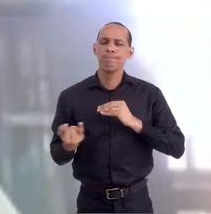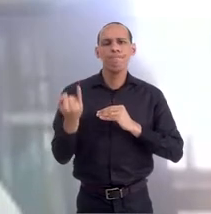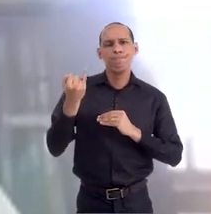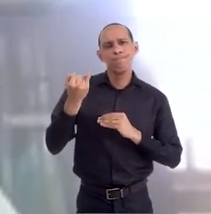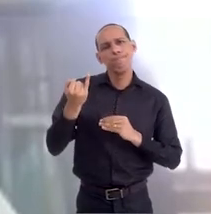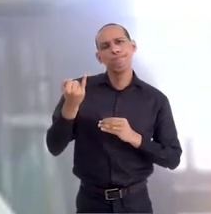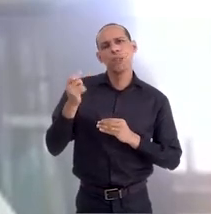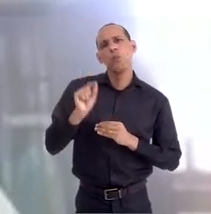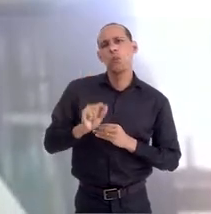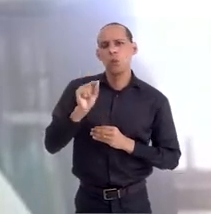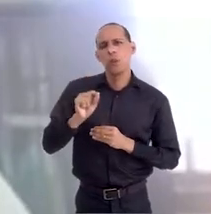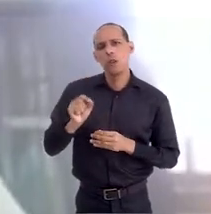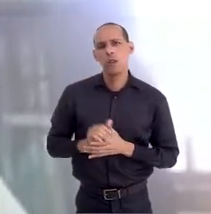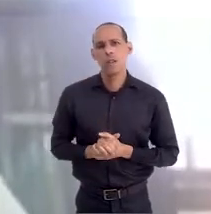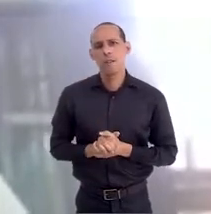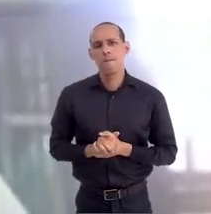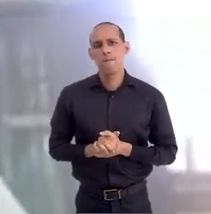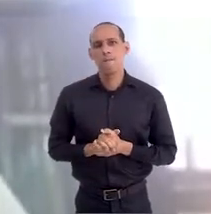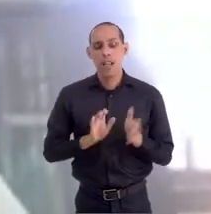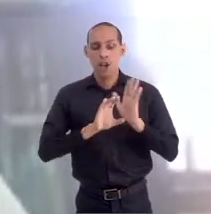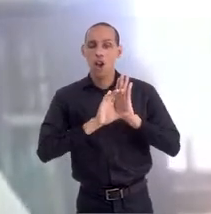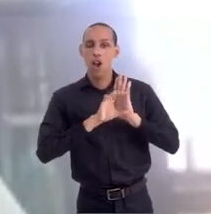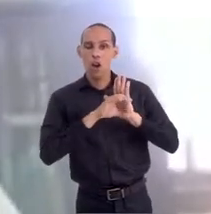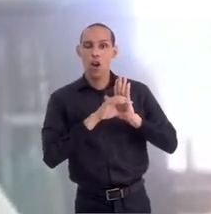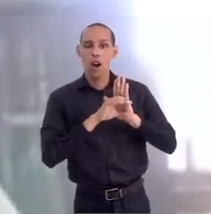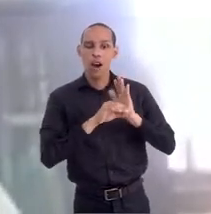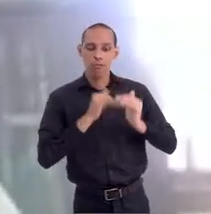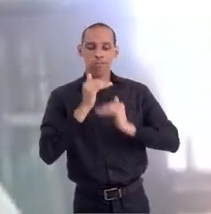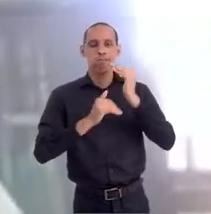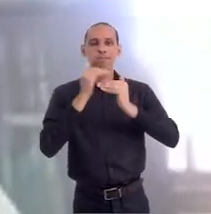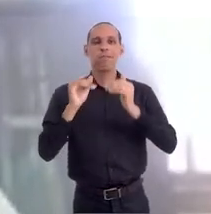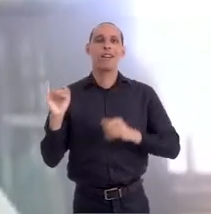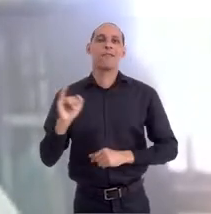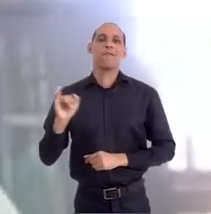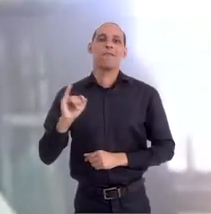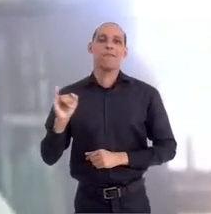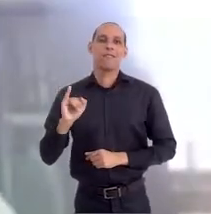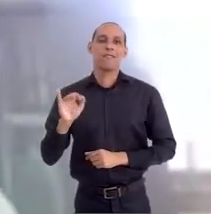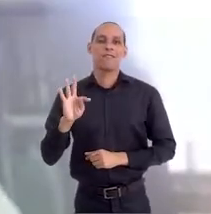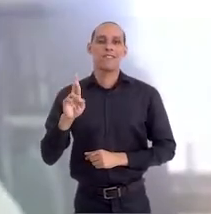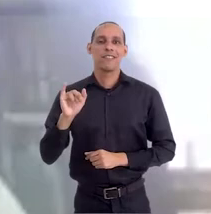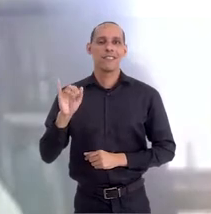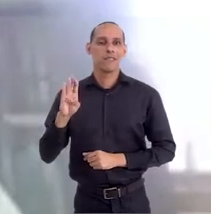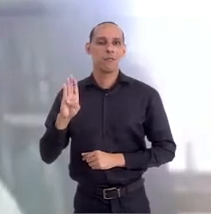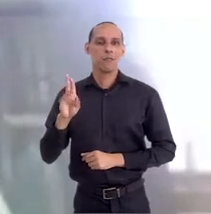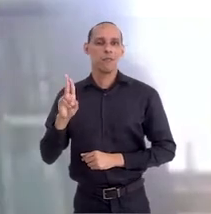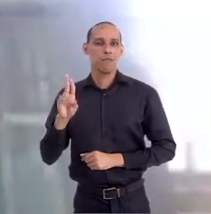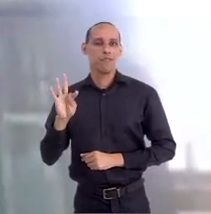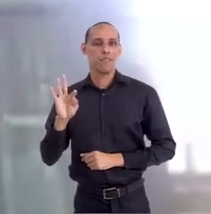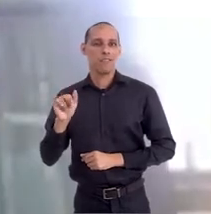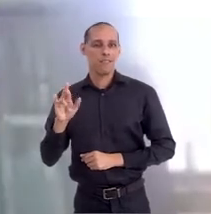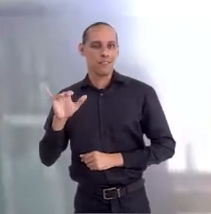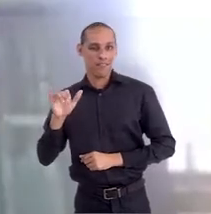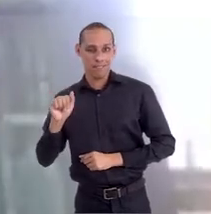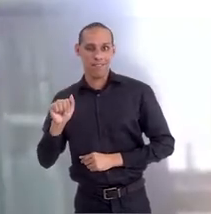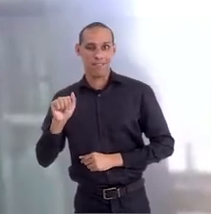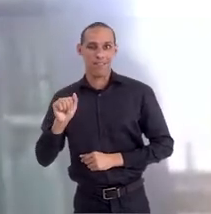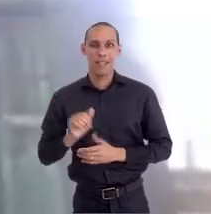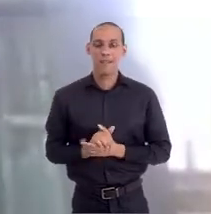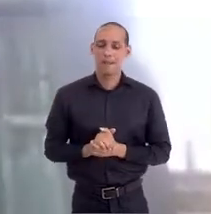bastante importante, que é o conceito de progressividade tributária, né?